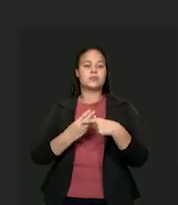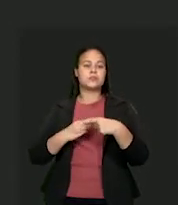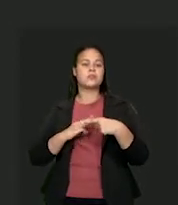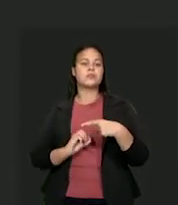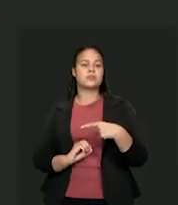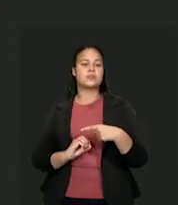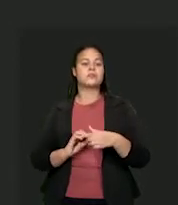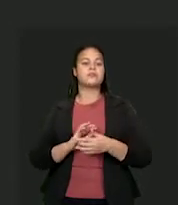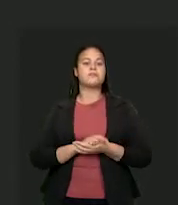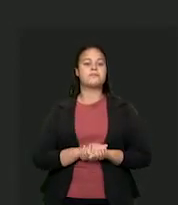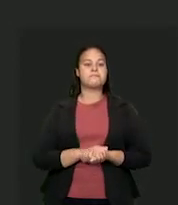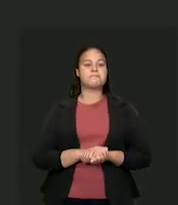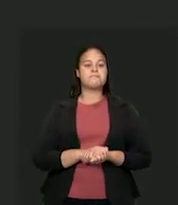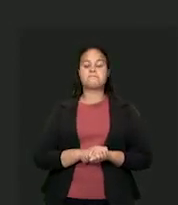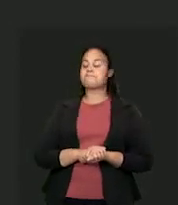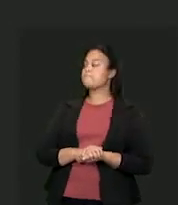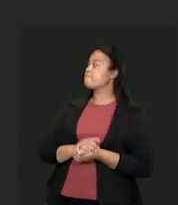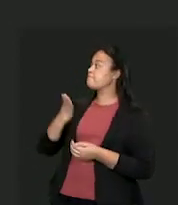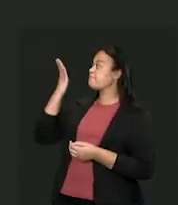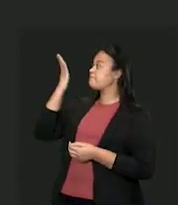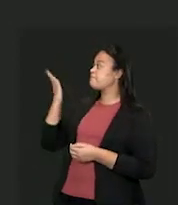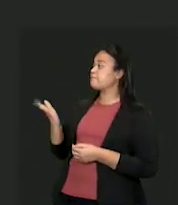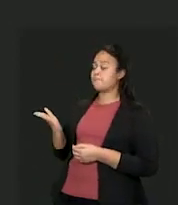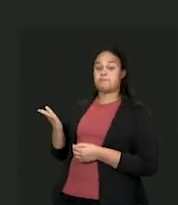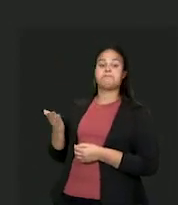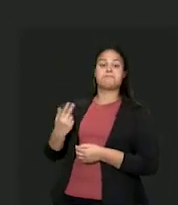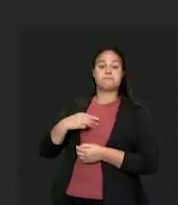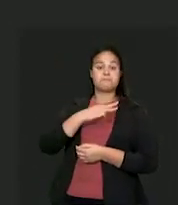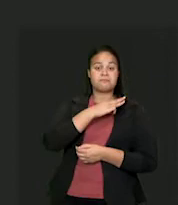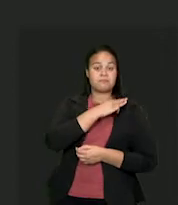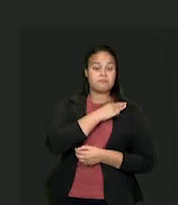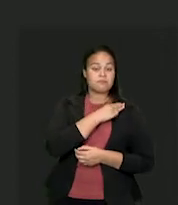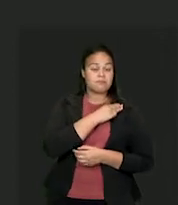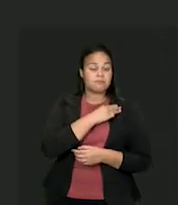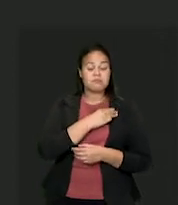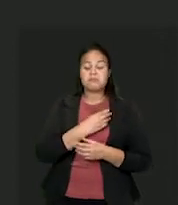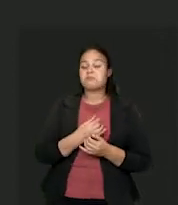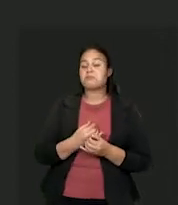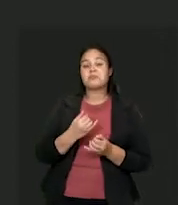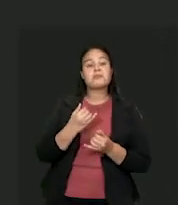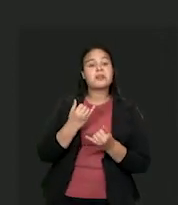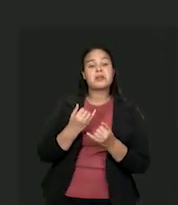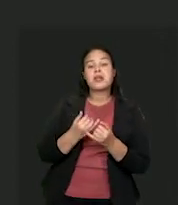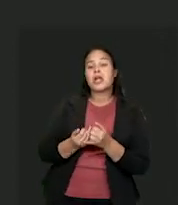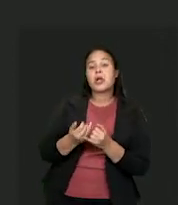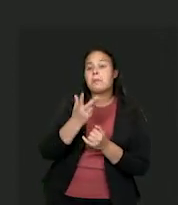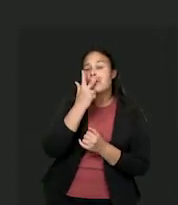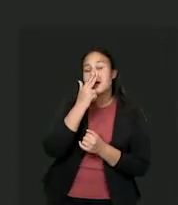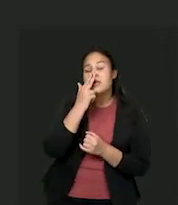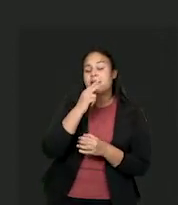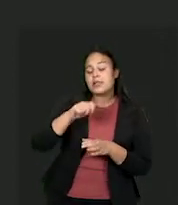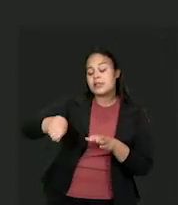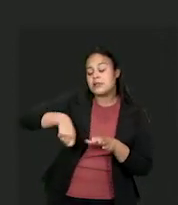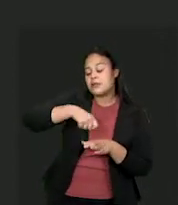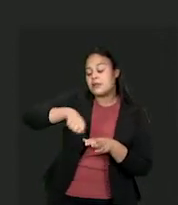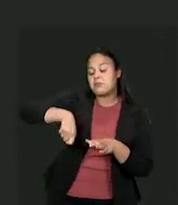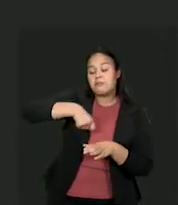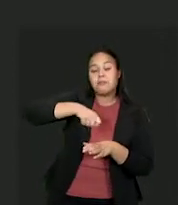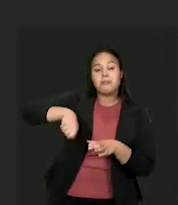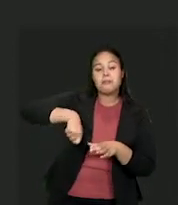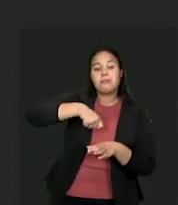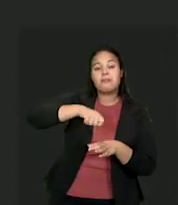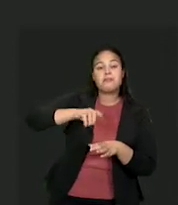30. Isso aqui, terceiro ano, é igual uma receitinha de bolo. Você começou a fazer, você